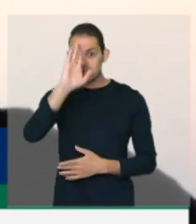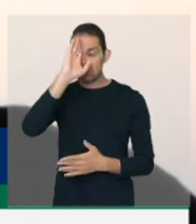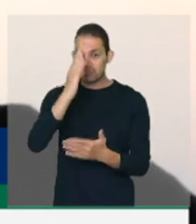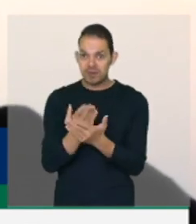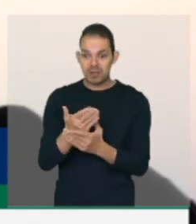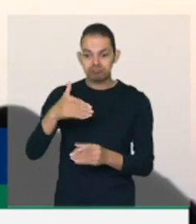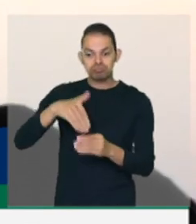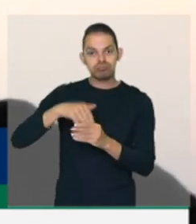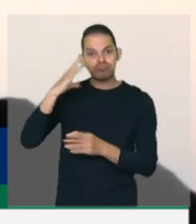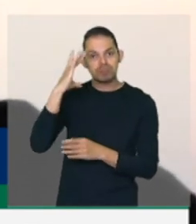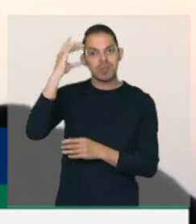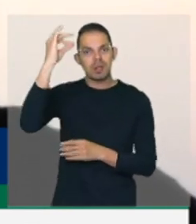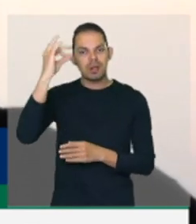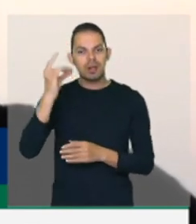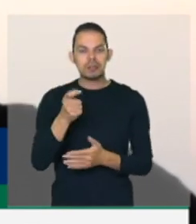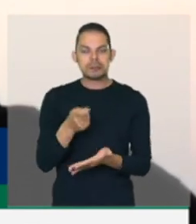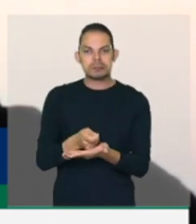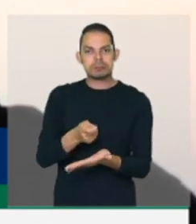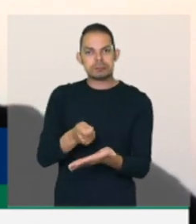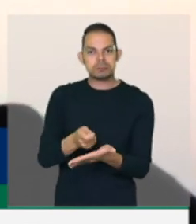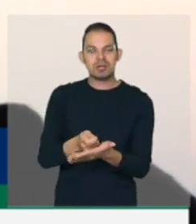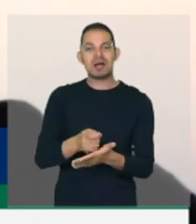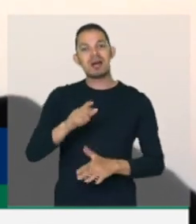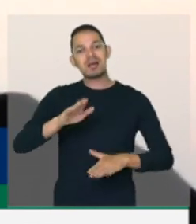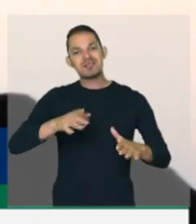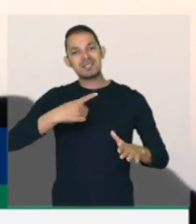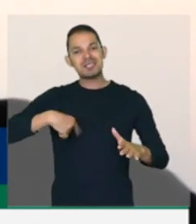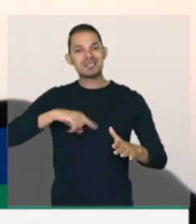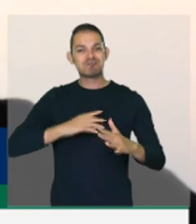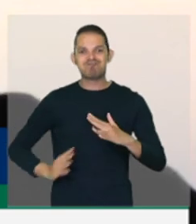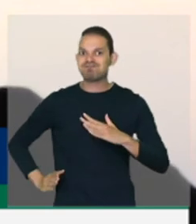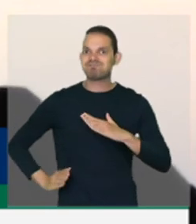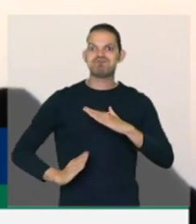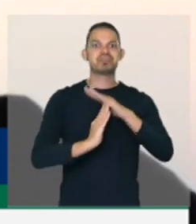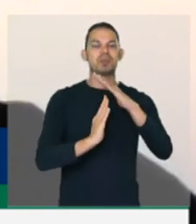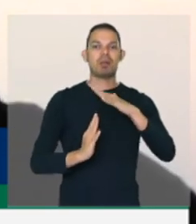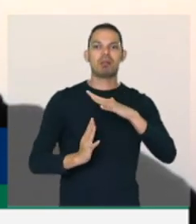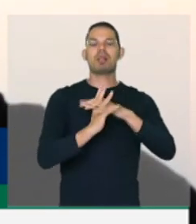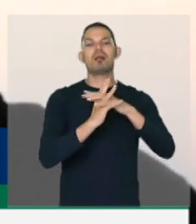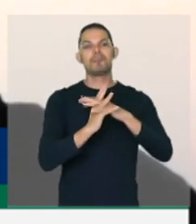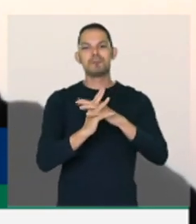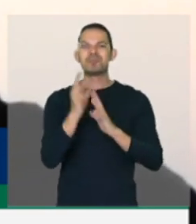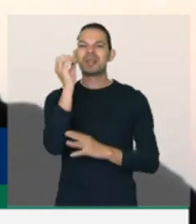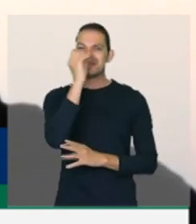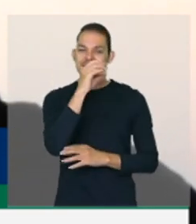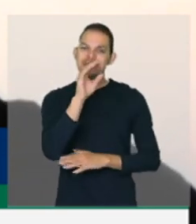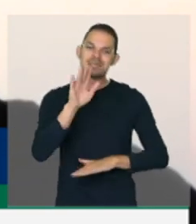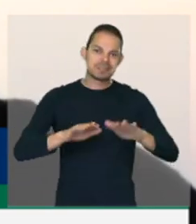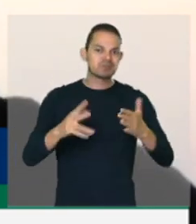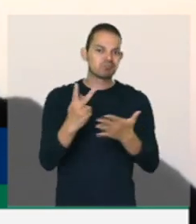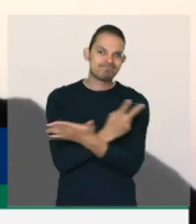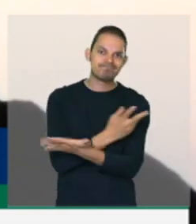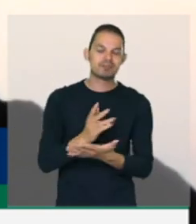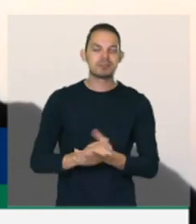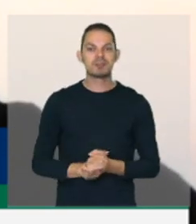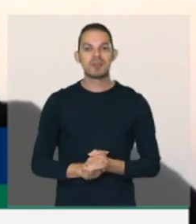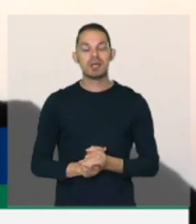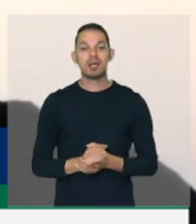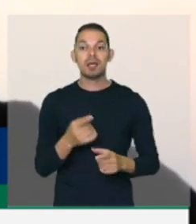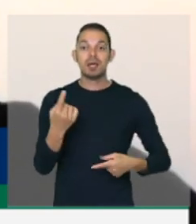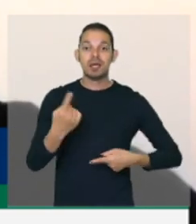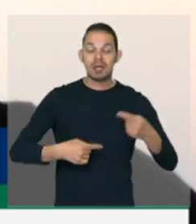eleição, talvez uma rigidez. E às vezes a rigidez pode ter passado muito daquilo que nós queríamos. São muitos debates